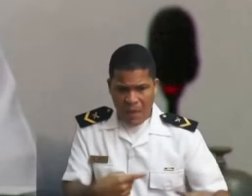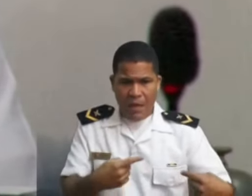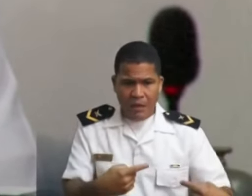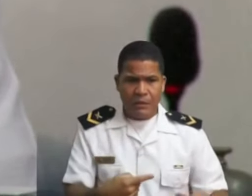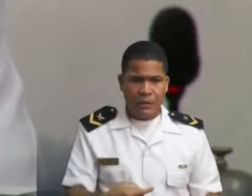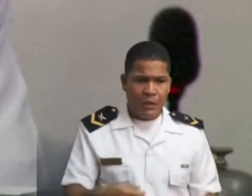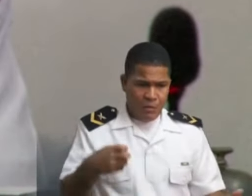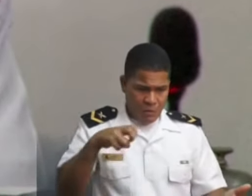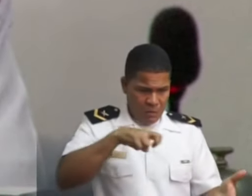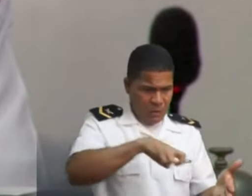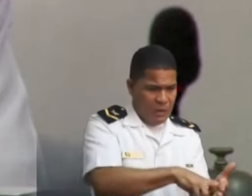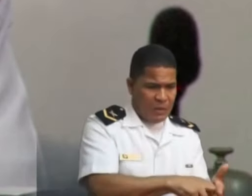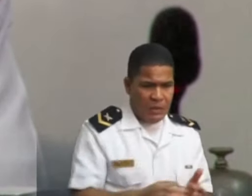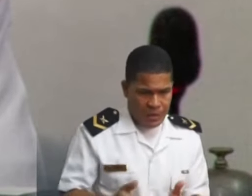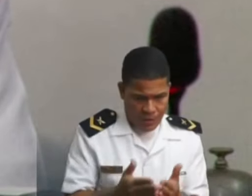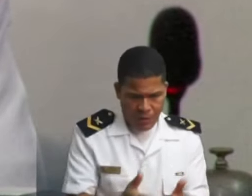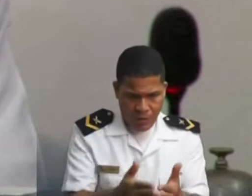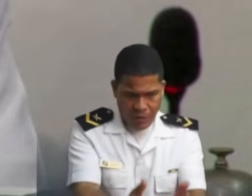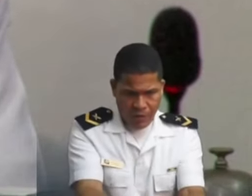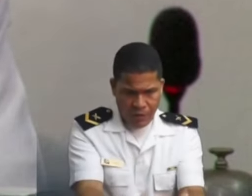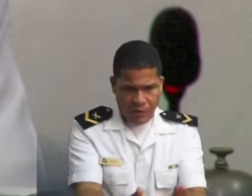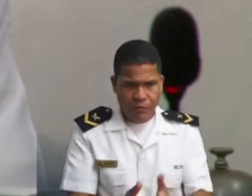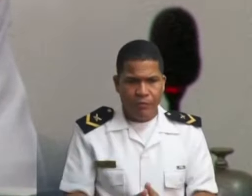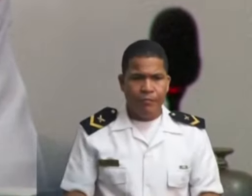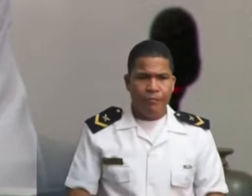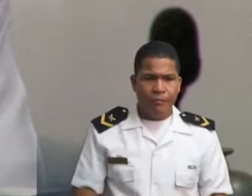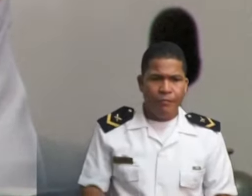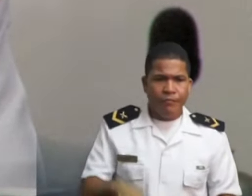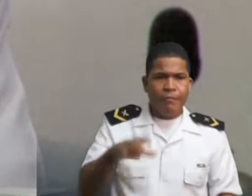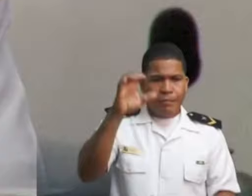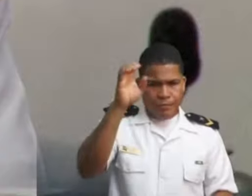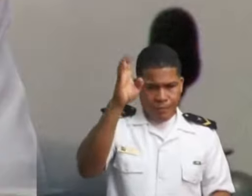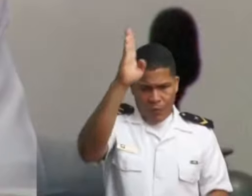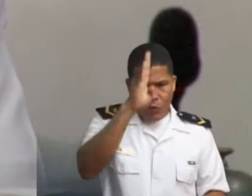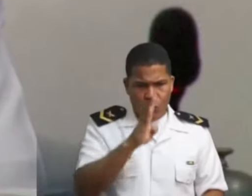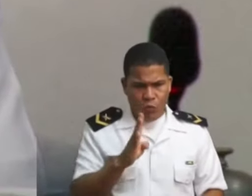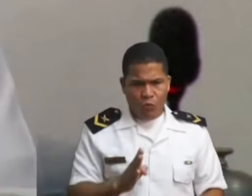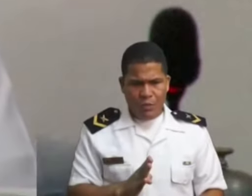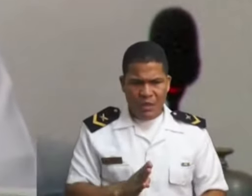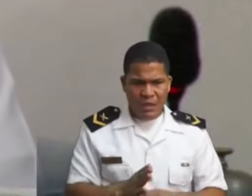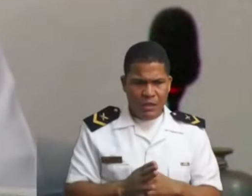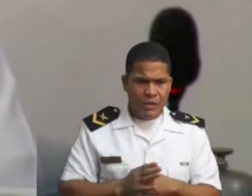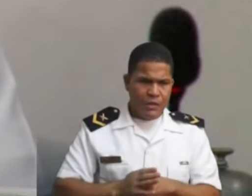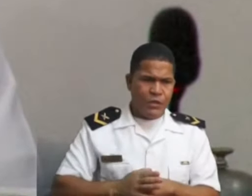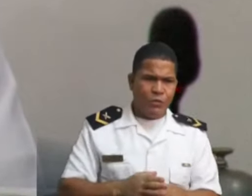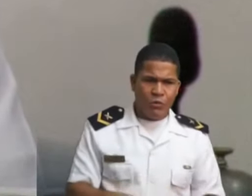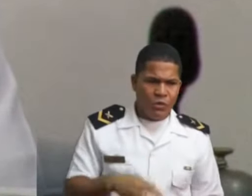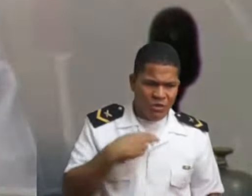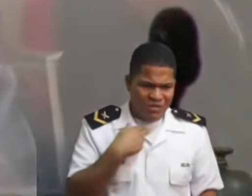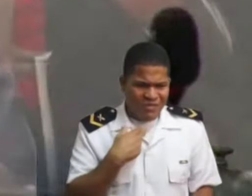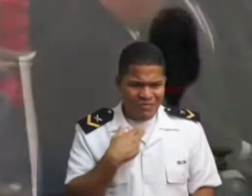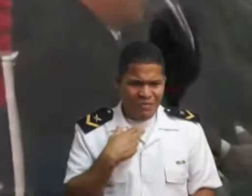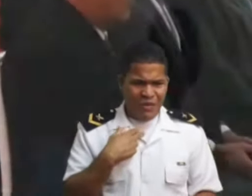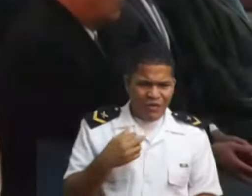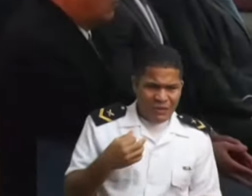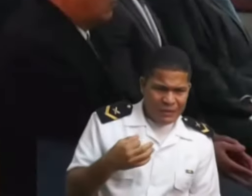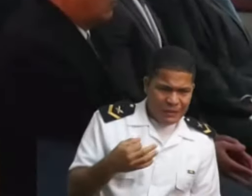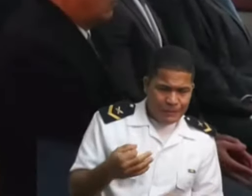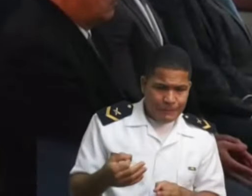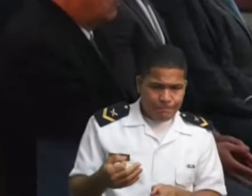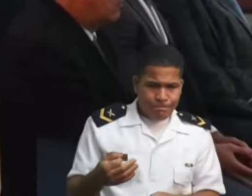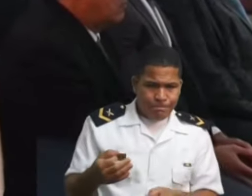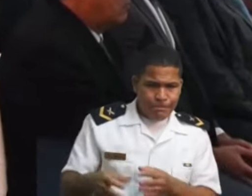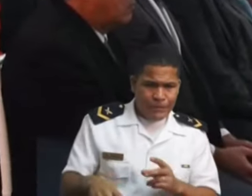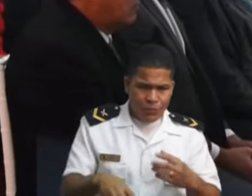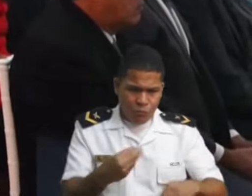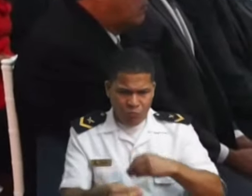navegação. Face à premência do Estado não se colocar à mercê das decisões de tribunais